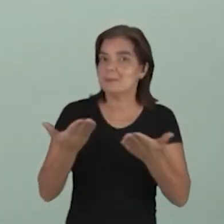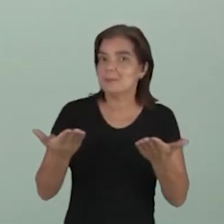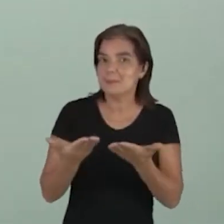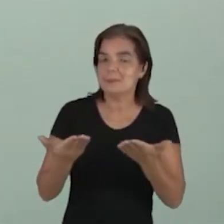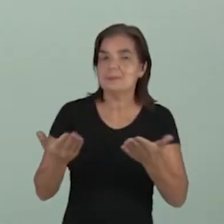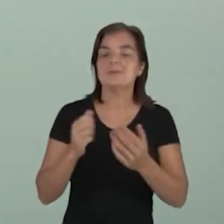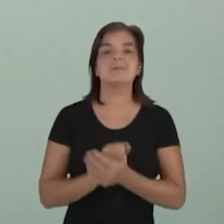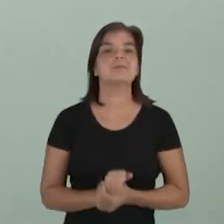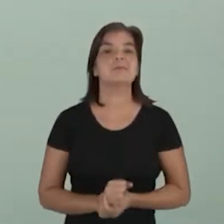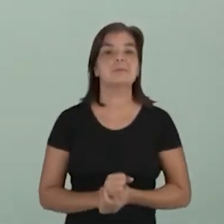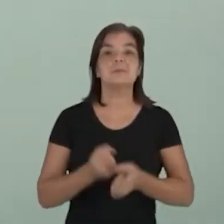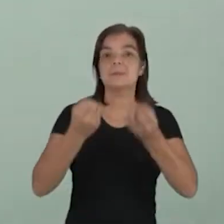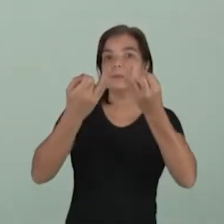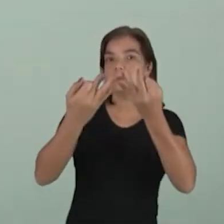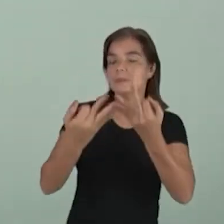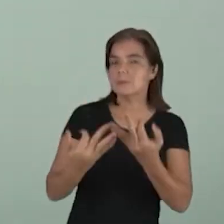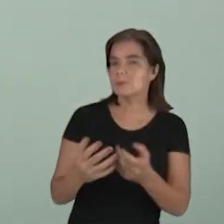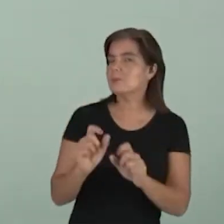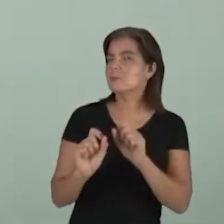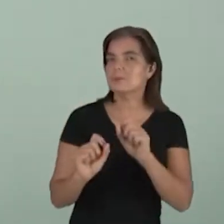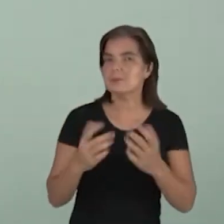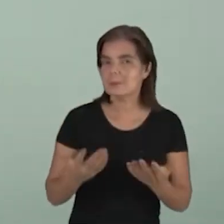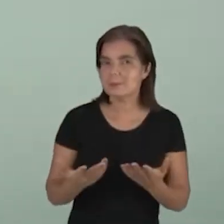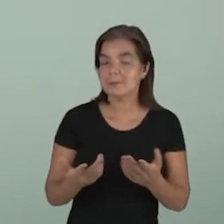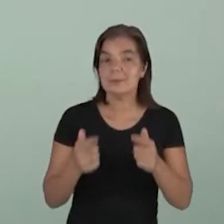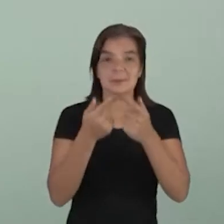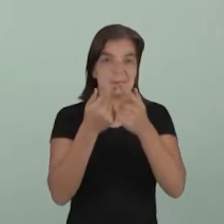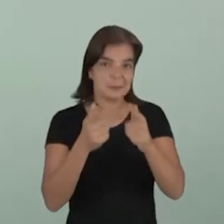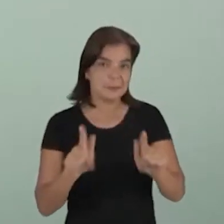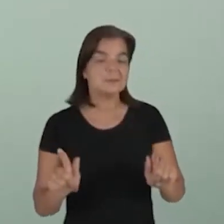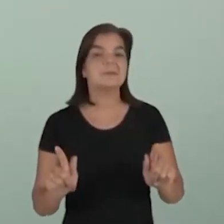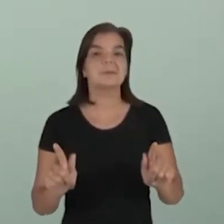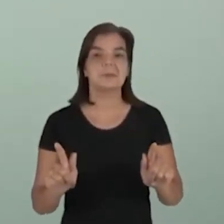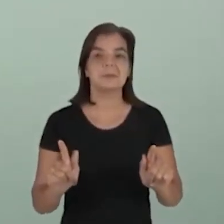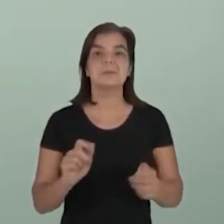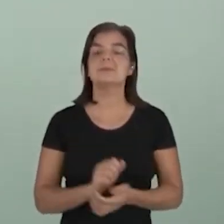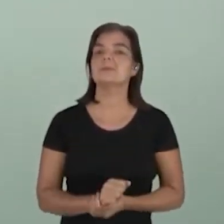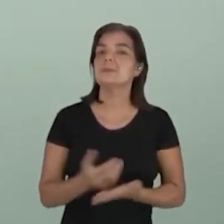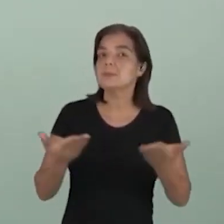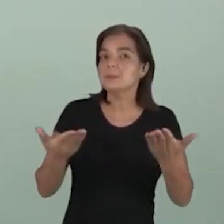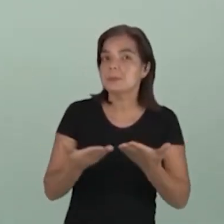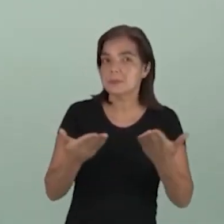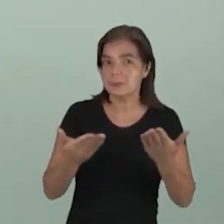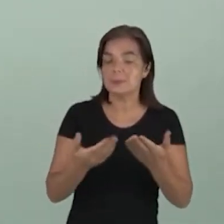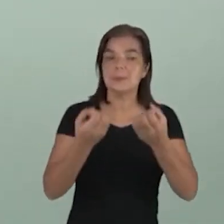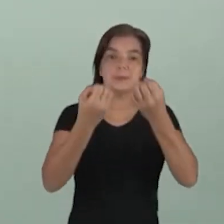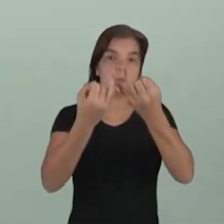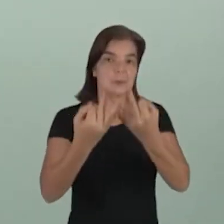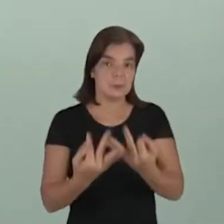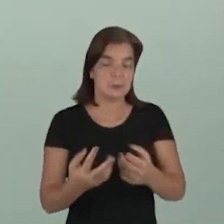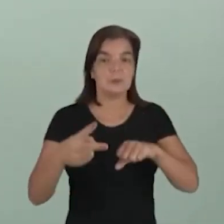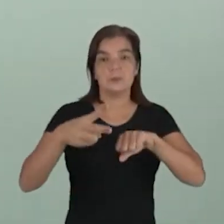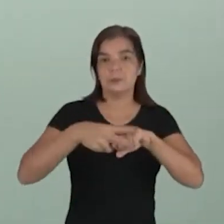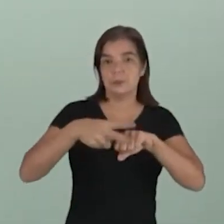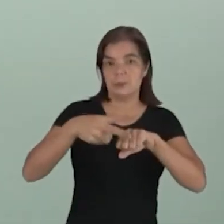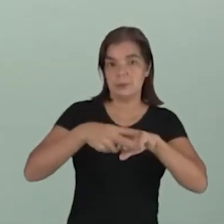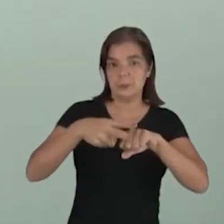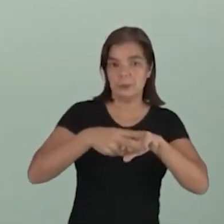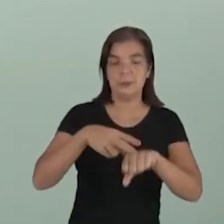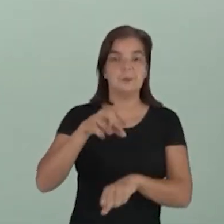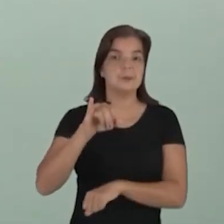hoje, porque nós vamos falar um pouquinho de gramática normativa. Hoje nós vamos falar de